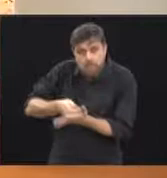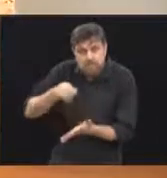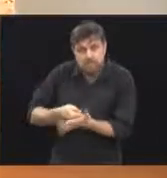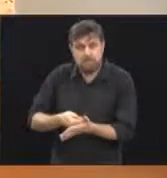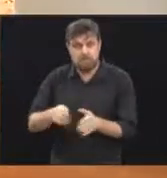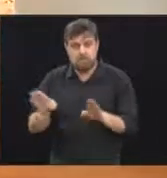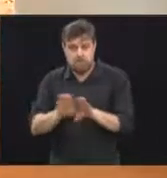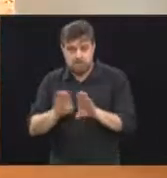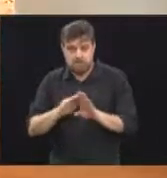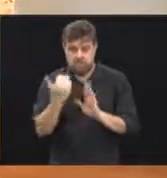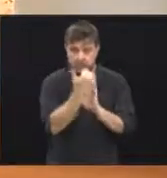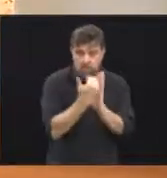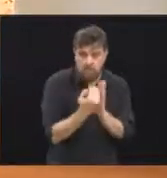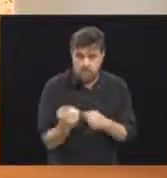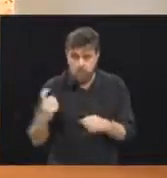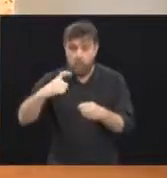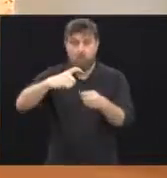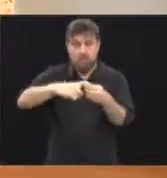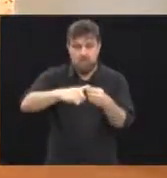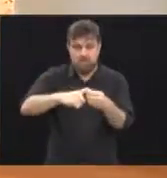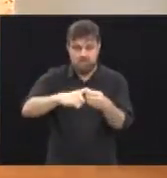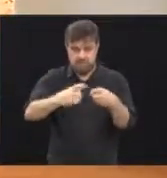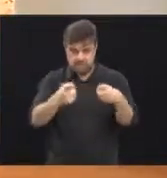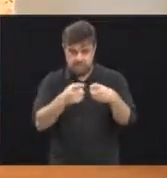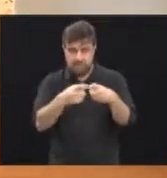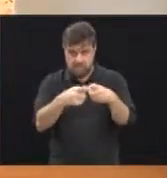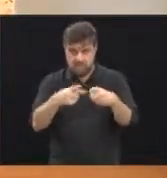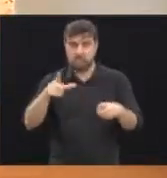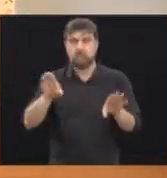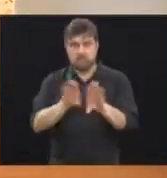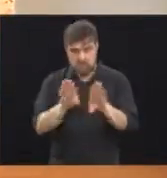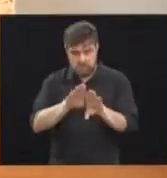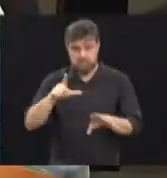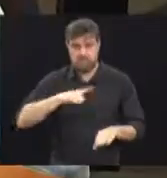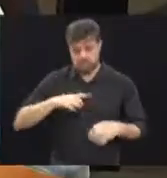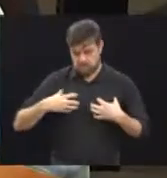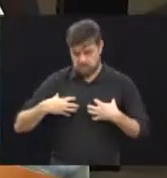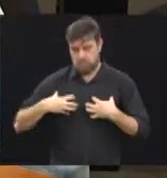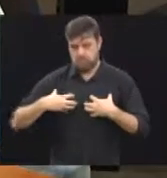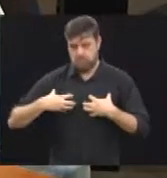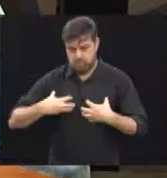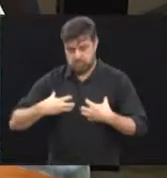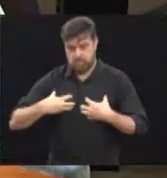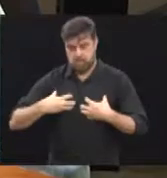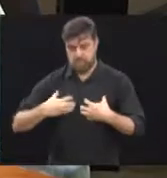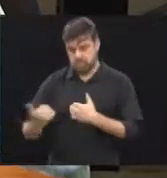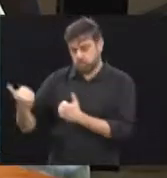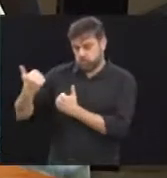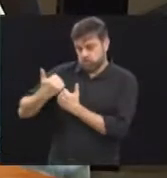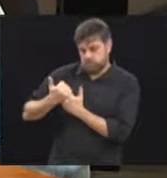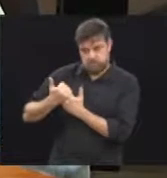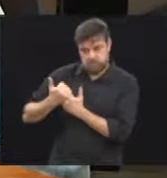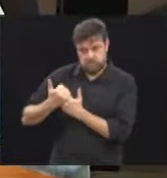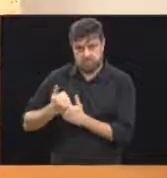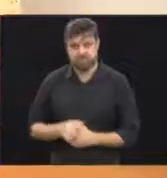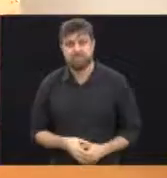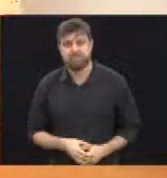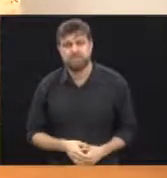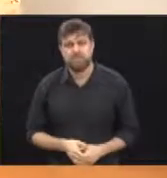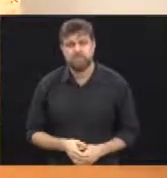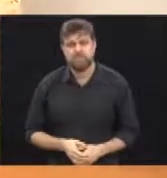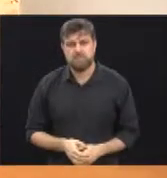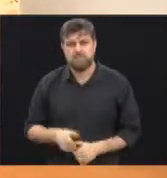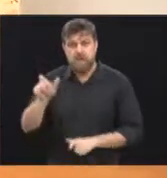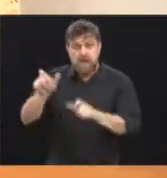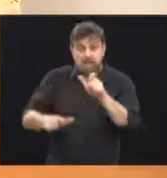os planos e convênios também precisam oferecer essa reconstrução de mama para suas conveniadas. O que as